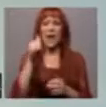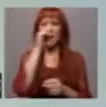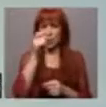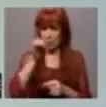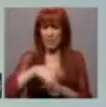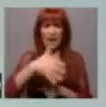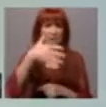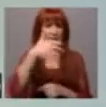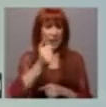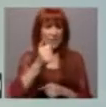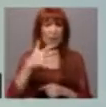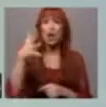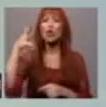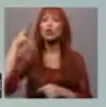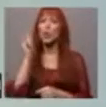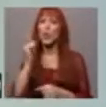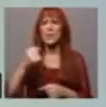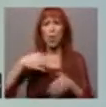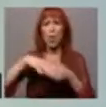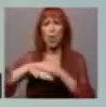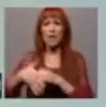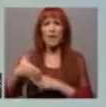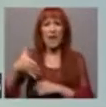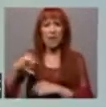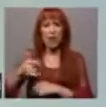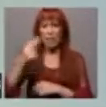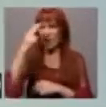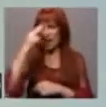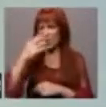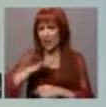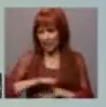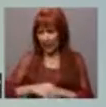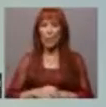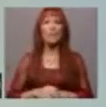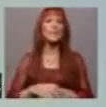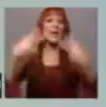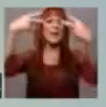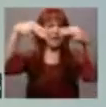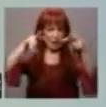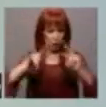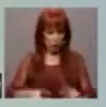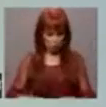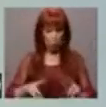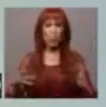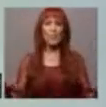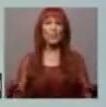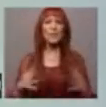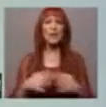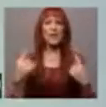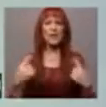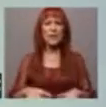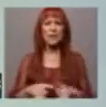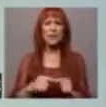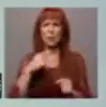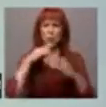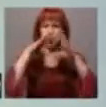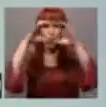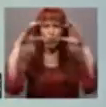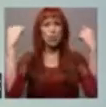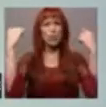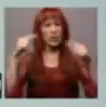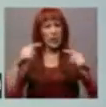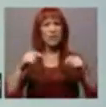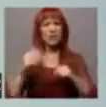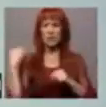também 15 graus, 12 graus para a Guarda, 19 graus para Castelo Branco. Na região sul, também já com muita nebulosidade